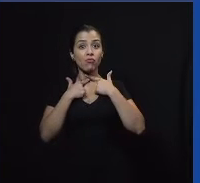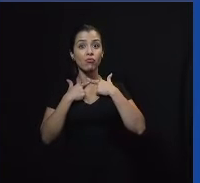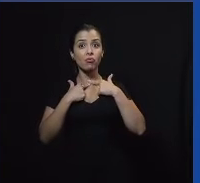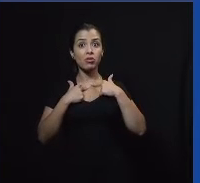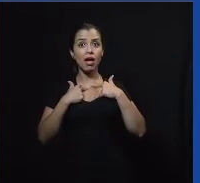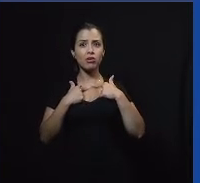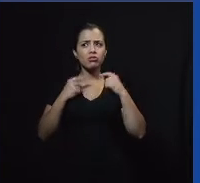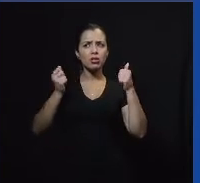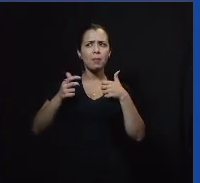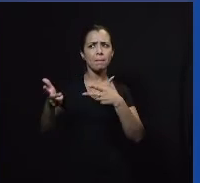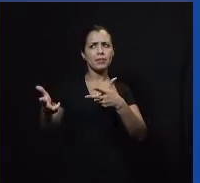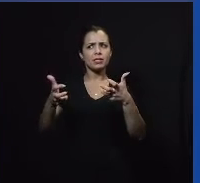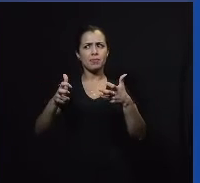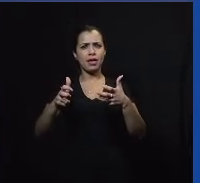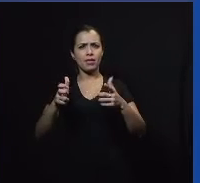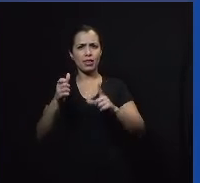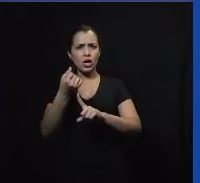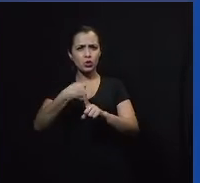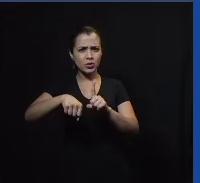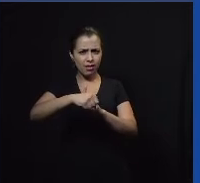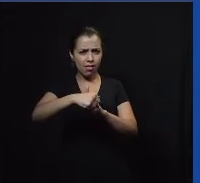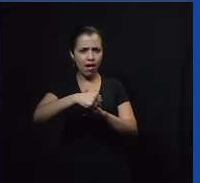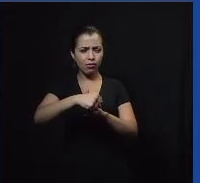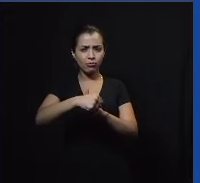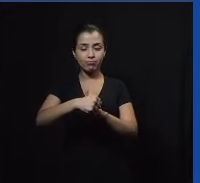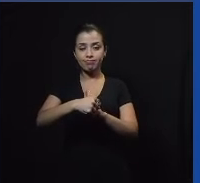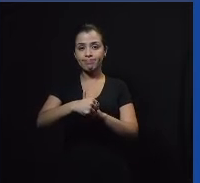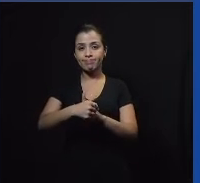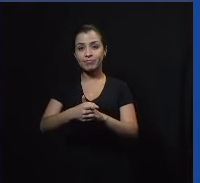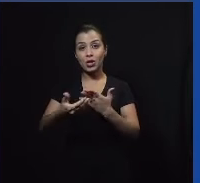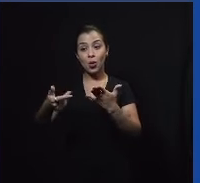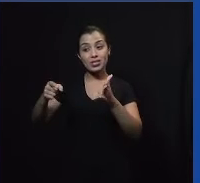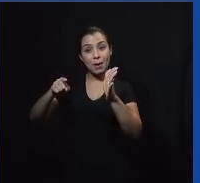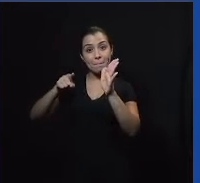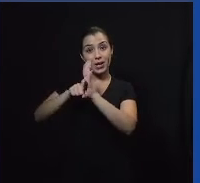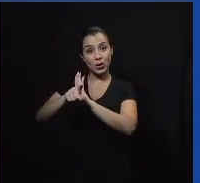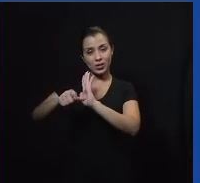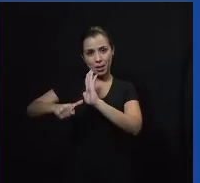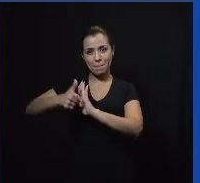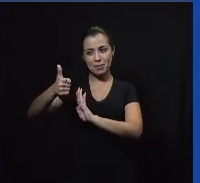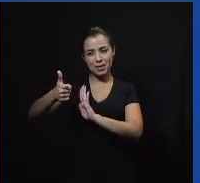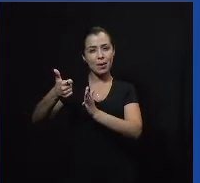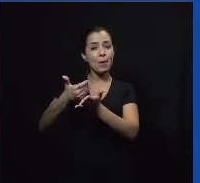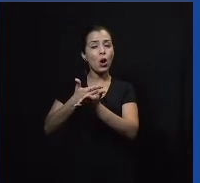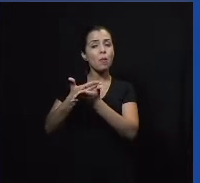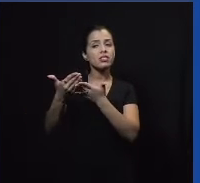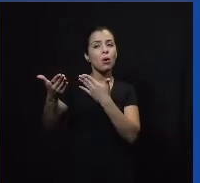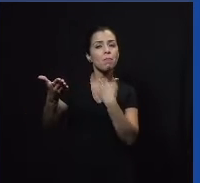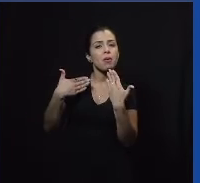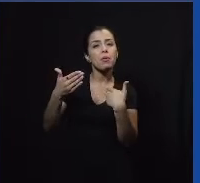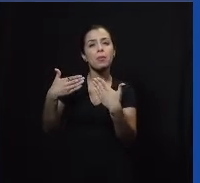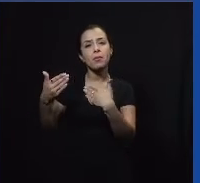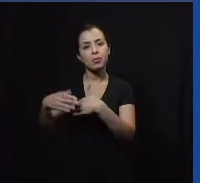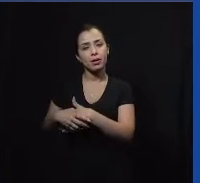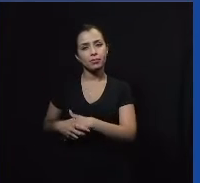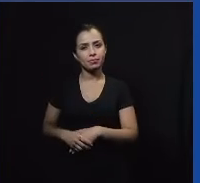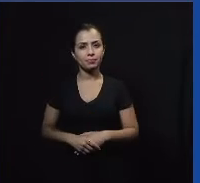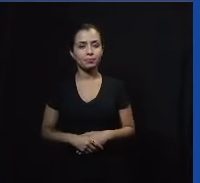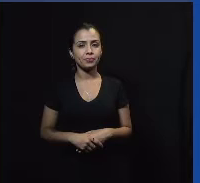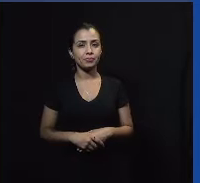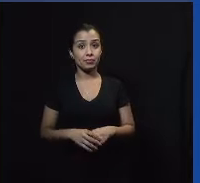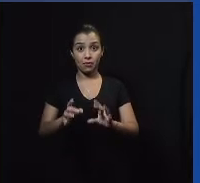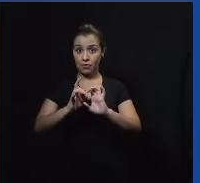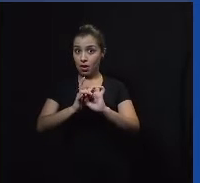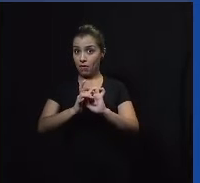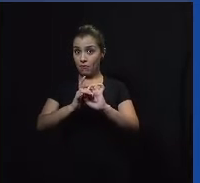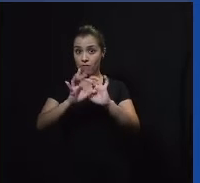na sociedade? Então, eu deixaria essa primeira pergunta aí para a gente começar esse bate-bola. Fiquem à